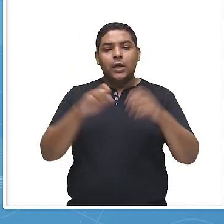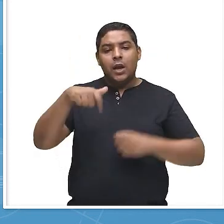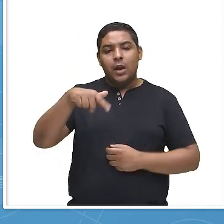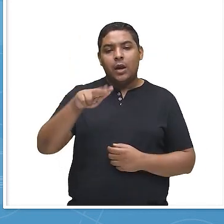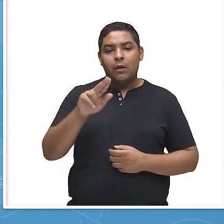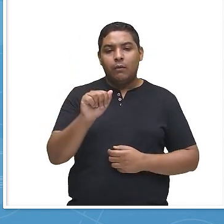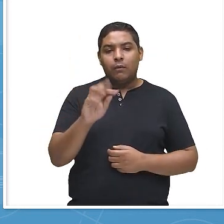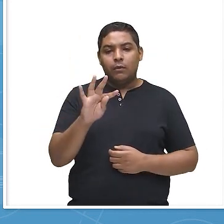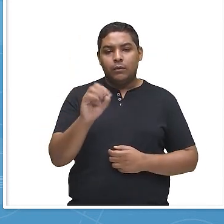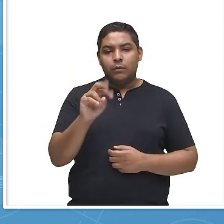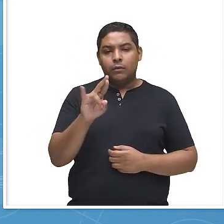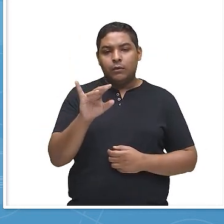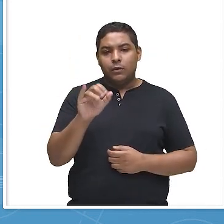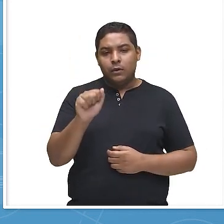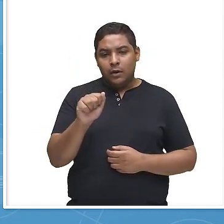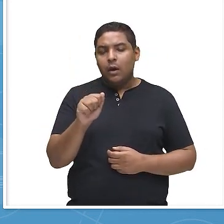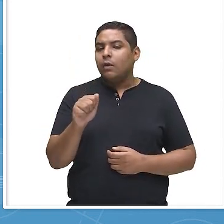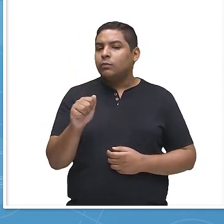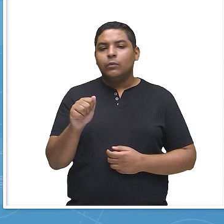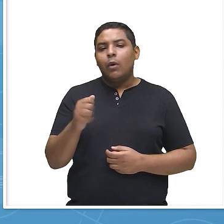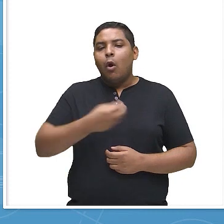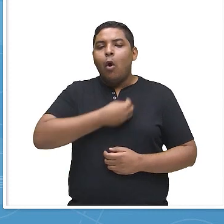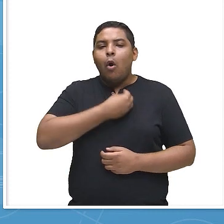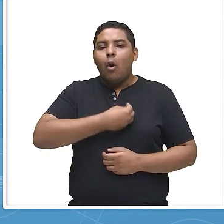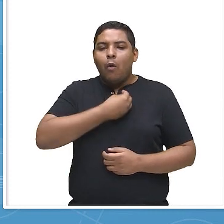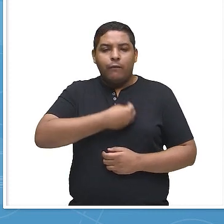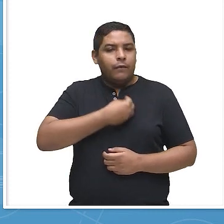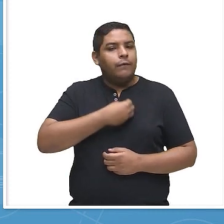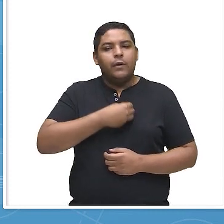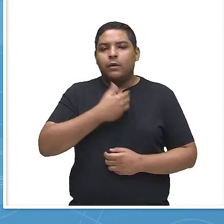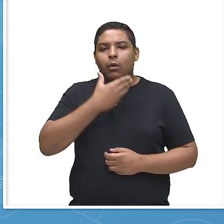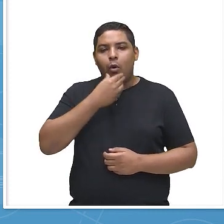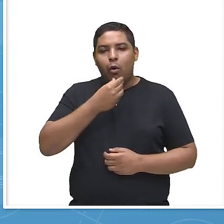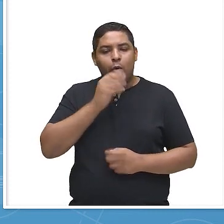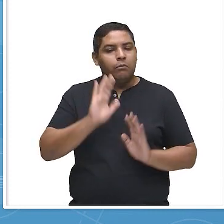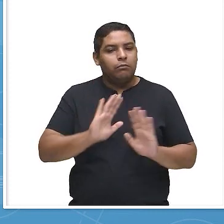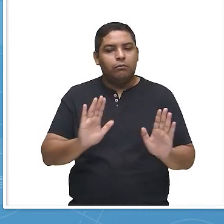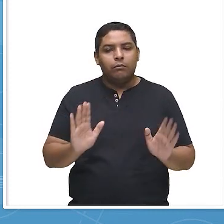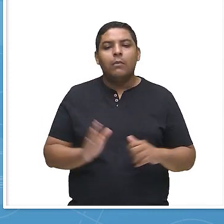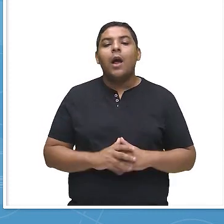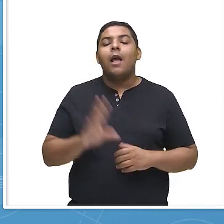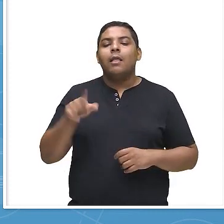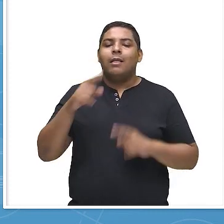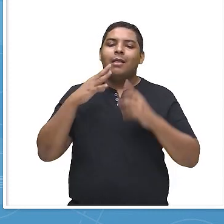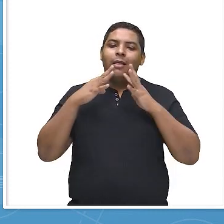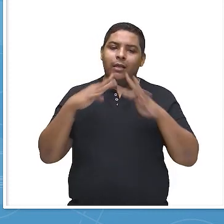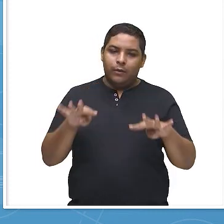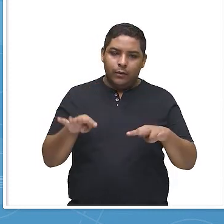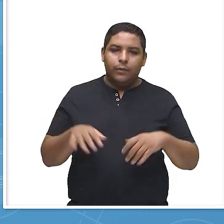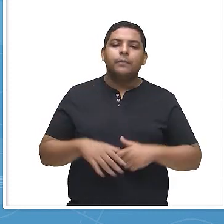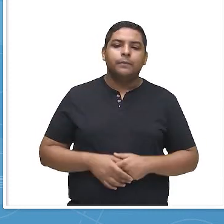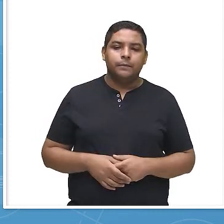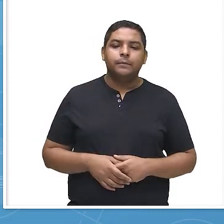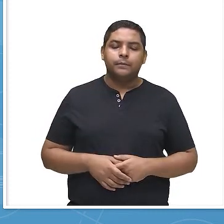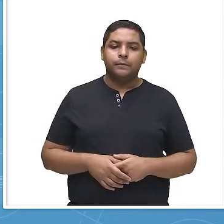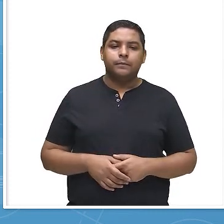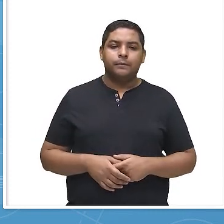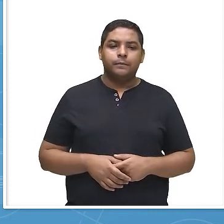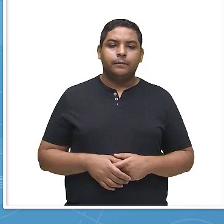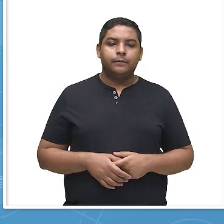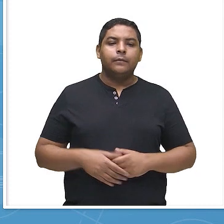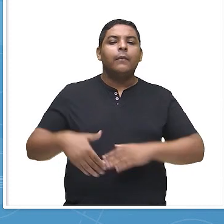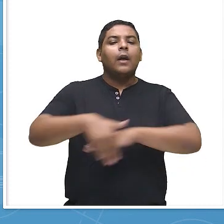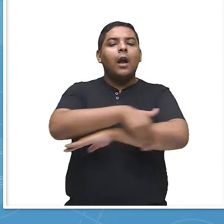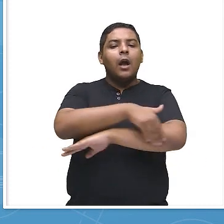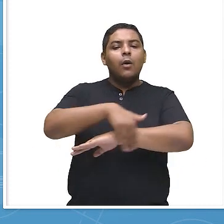Paisagem natural ou paisagem cultural? Então é paisagem natural aí. E o último, a